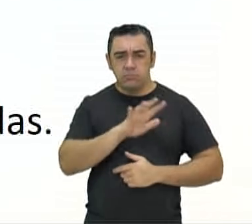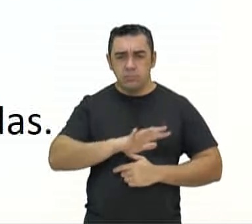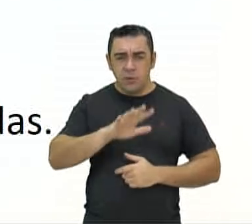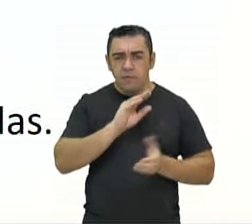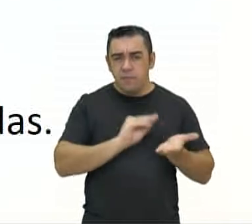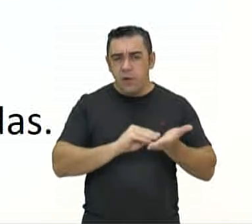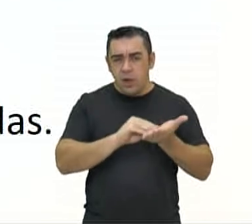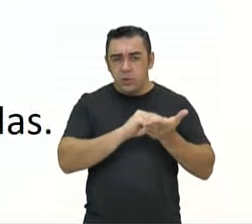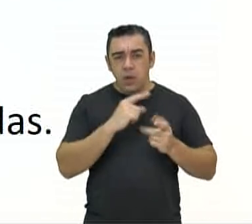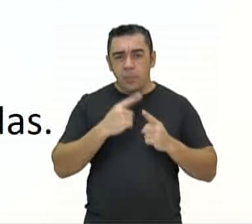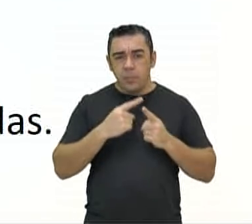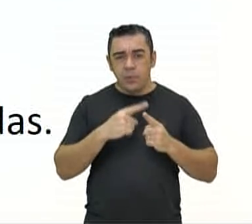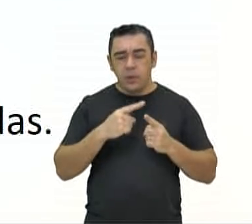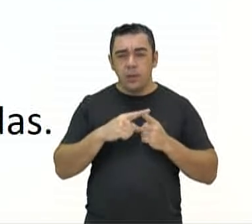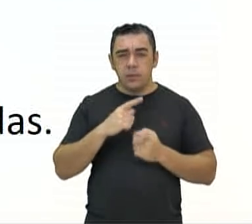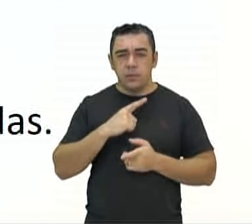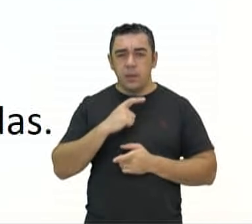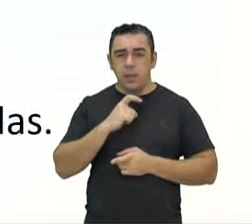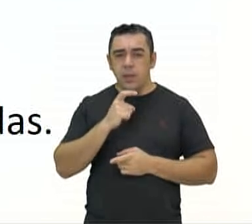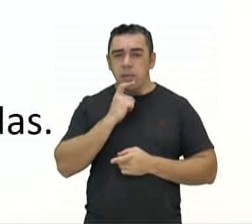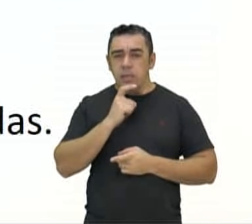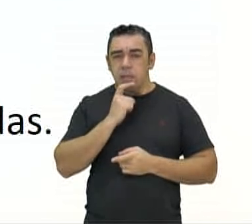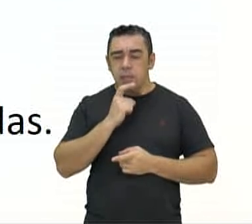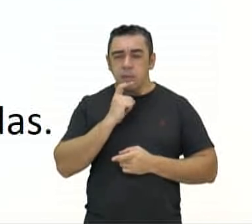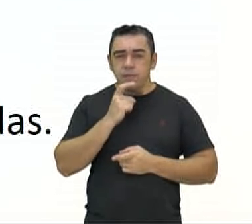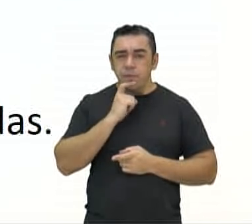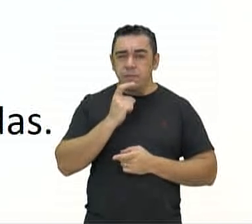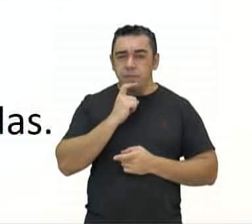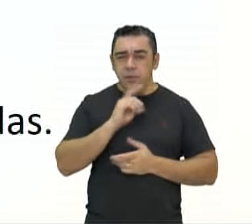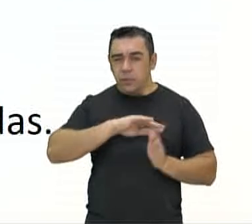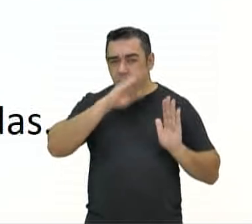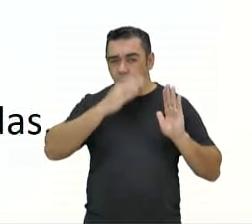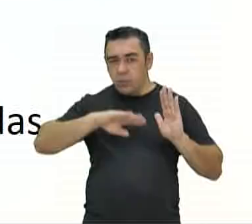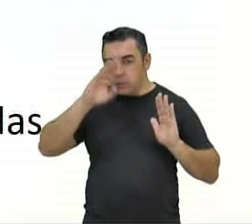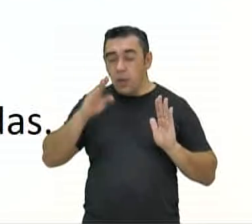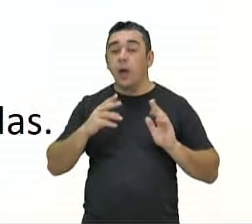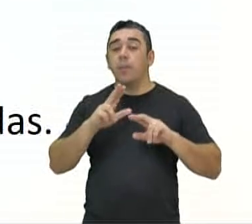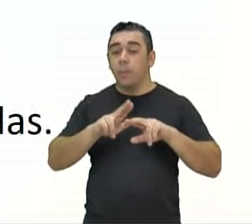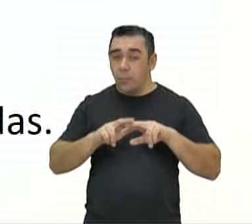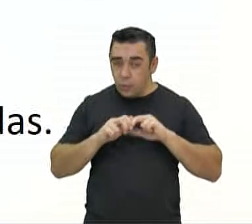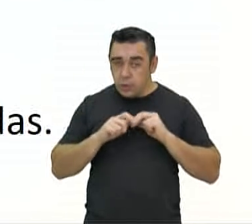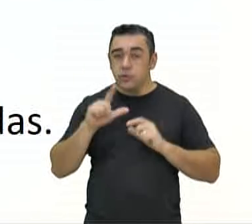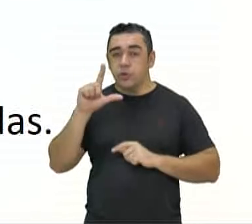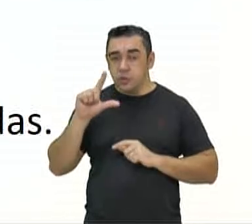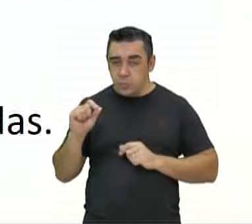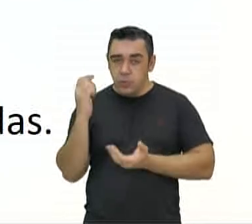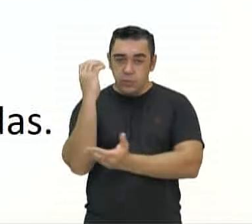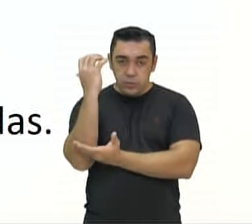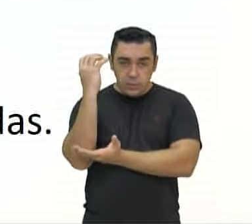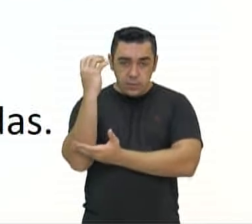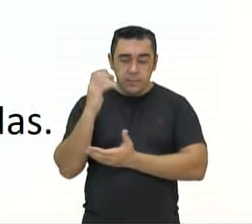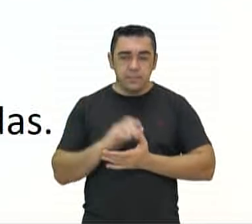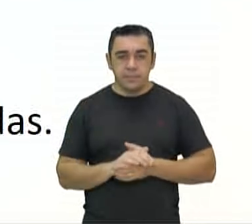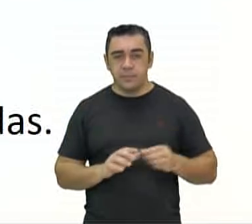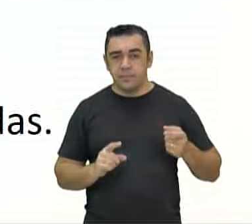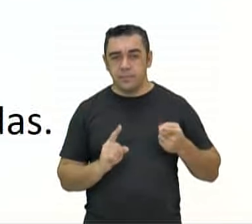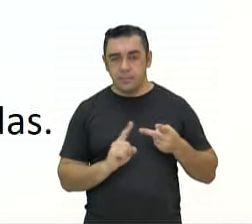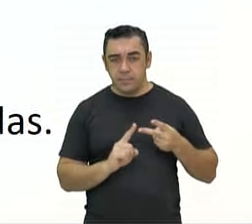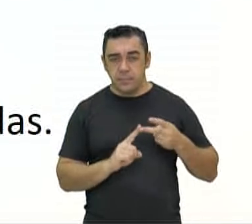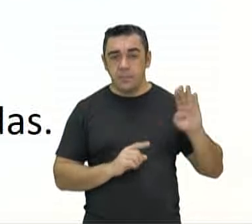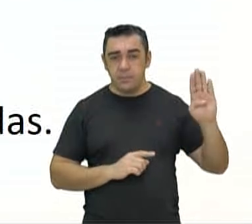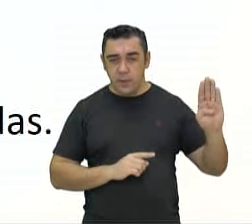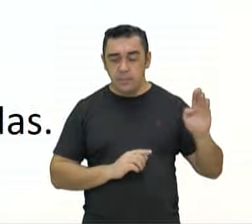devido ao clima polar ou frio de alta montanha, são as áreas que sofreram menos desmatamento. Letra B.